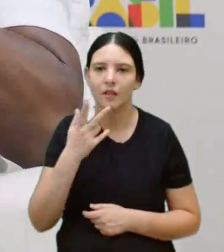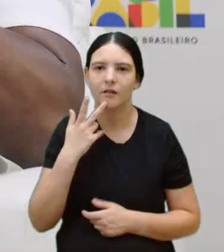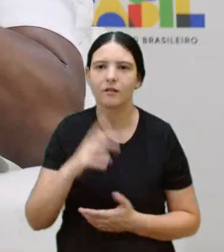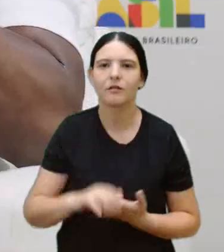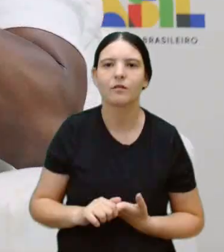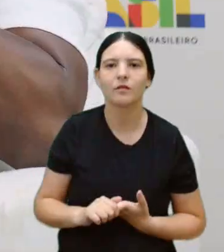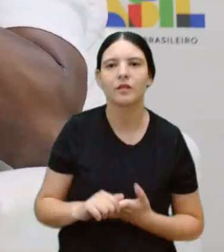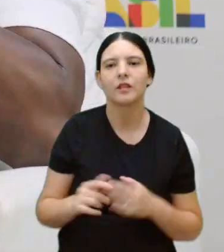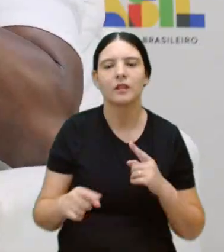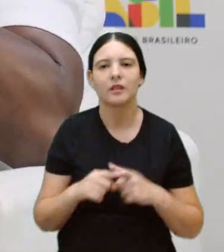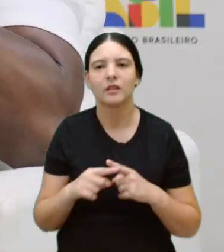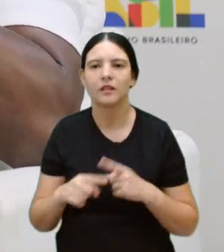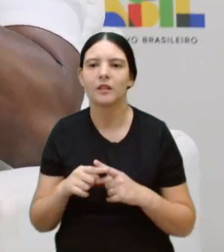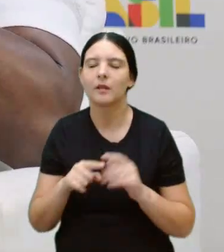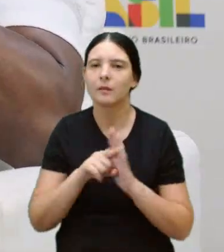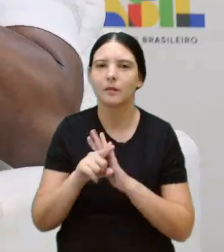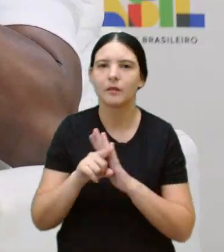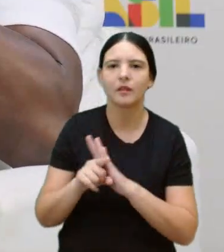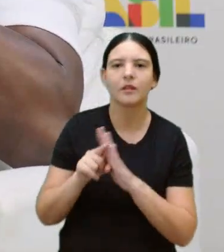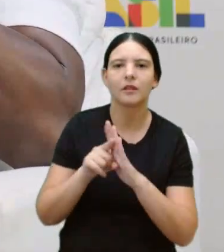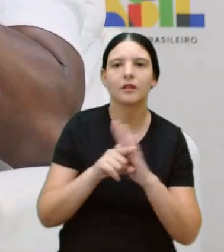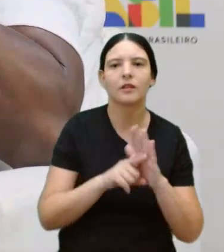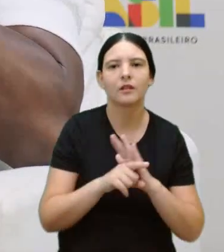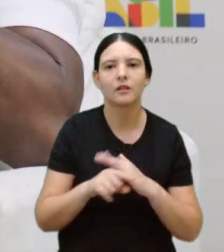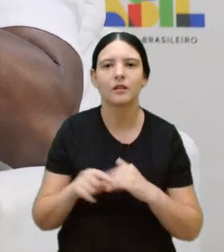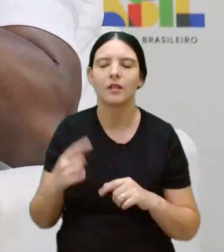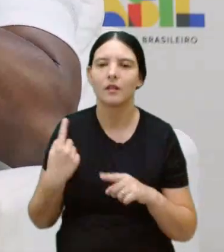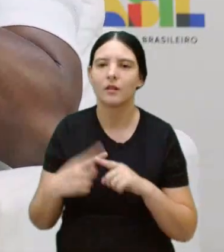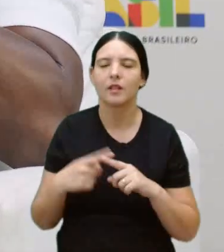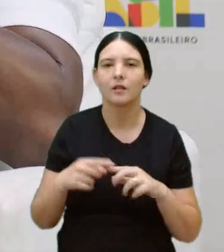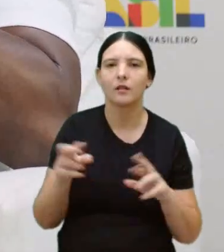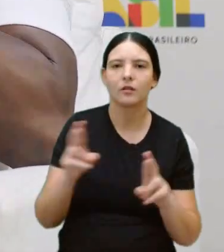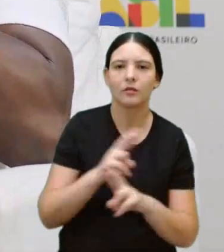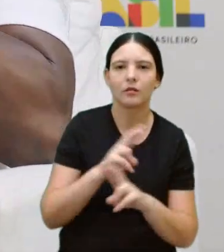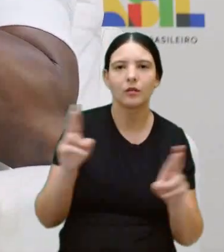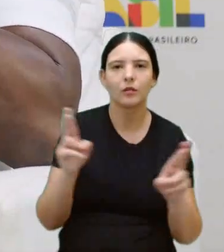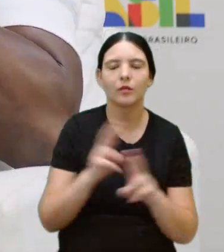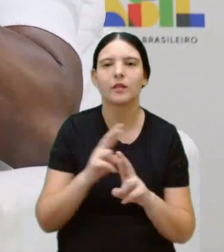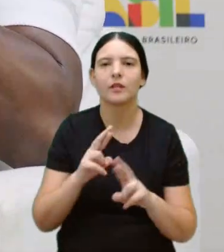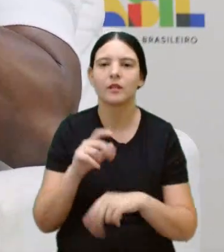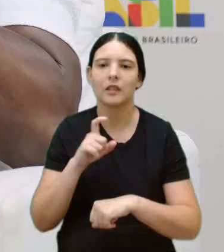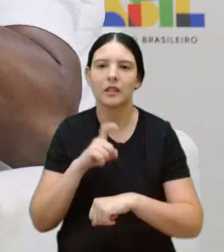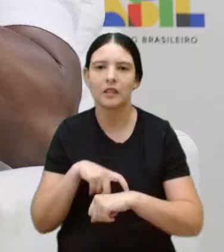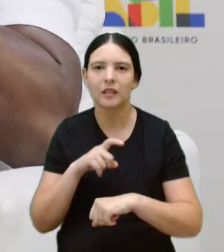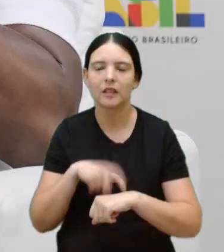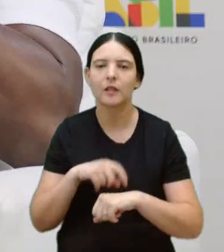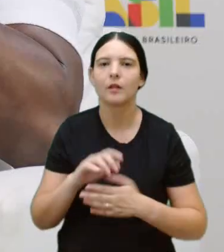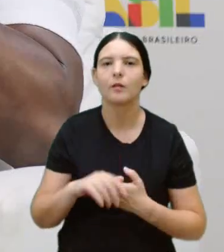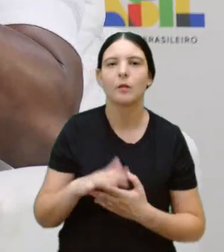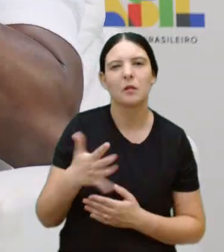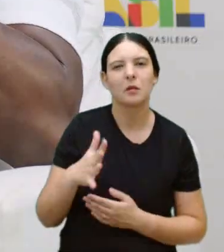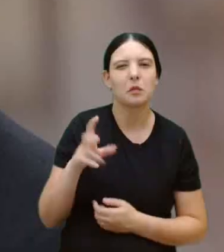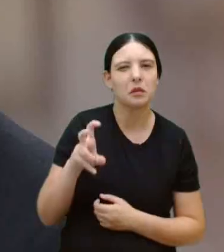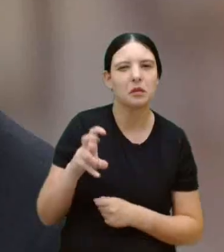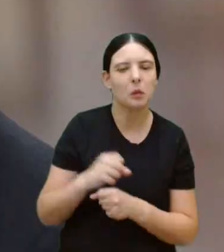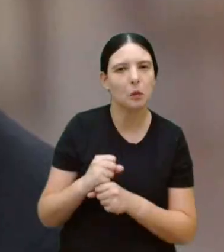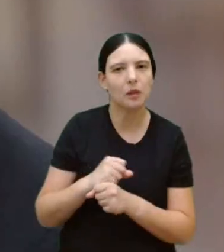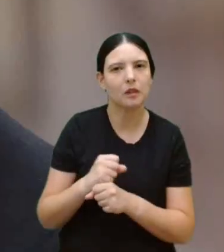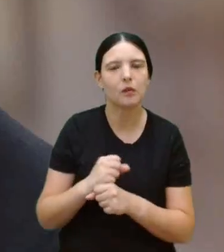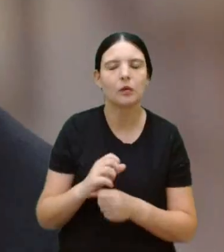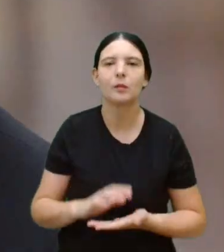numa pesquisa que eu estou fazendo também. Um relacionamento, um tempo, cerca de 5 anos. E